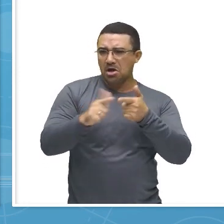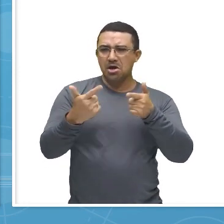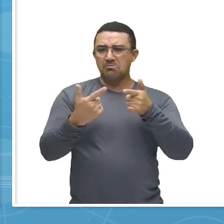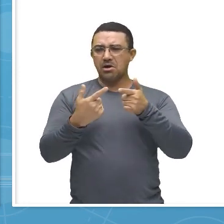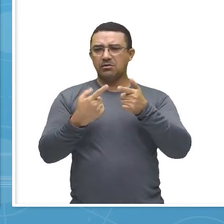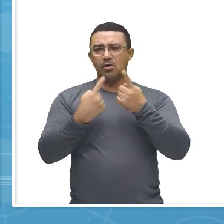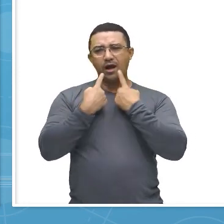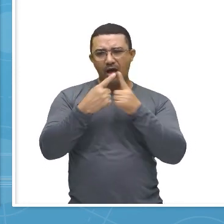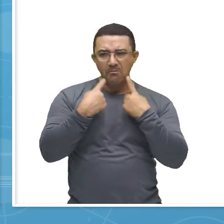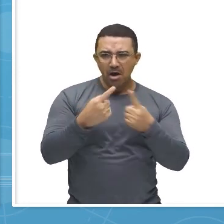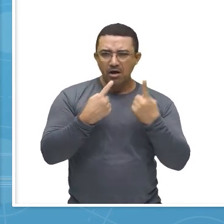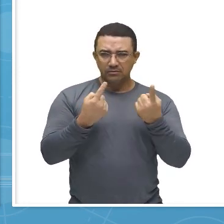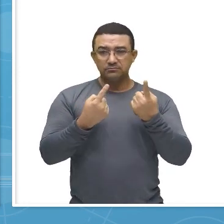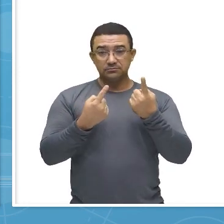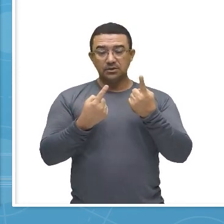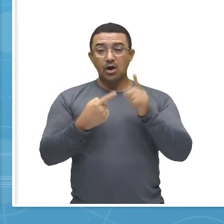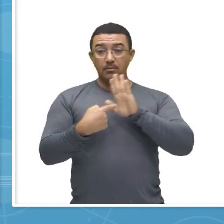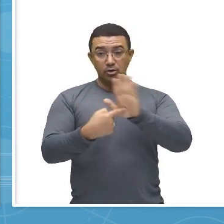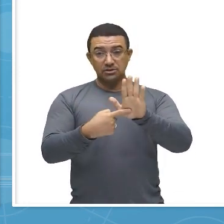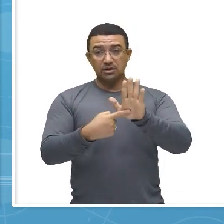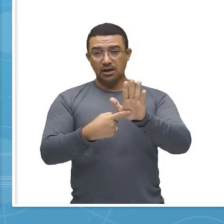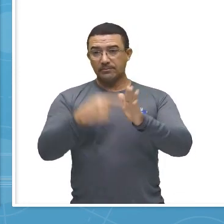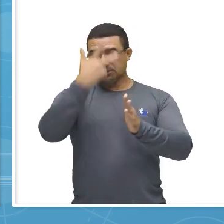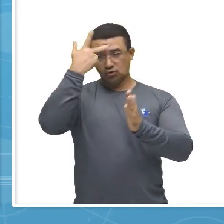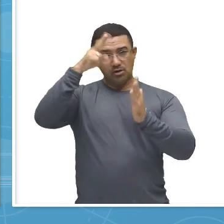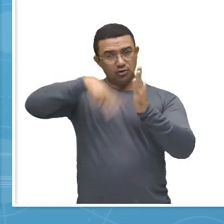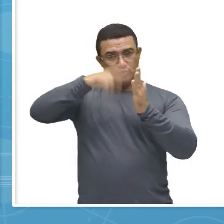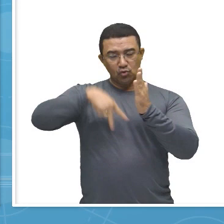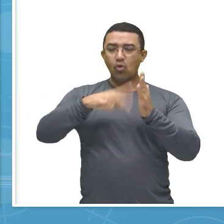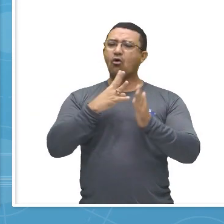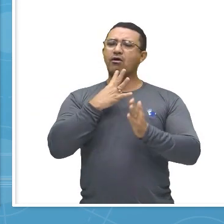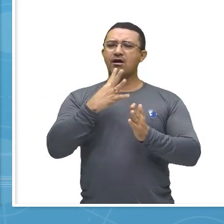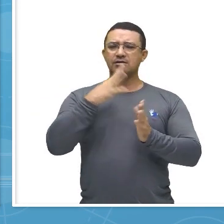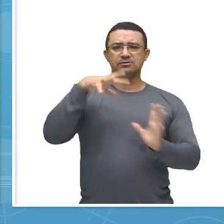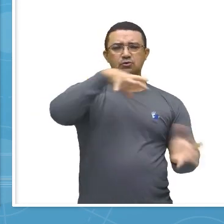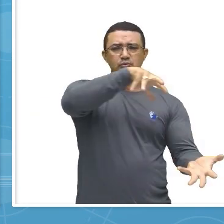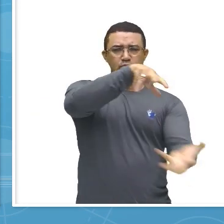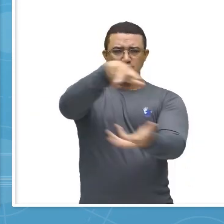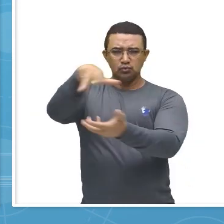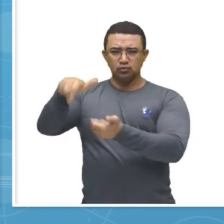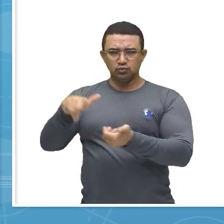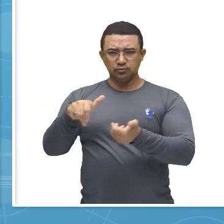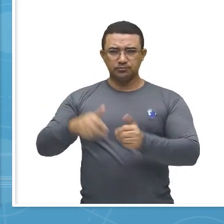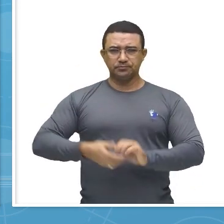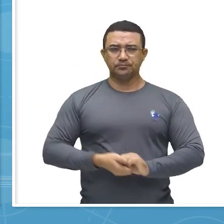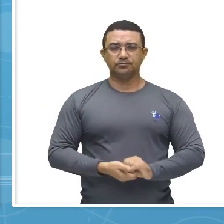necessário que o leitor tenha um conhecimento do mundo mais abrangente. Muito bem. Prosseguindo, olha só.